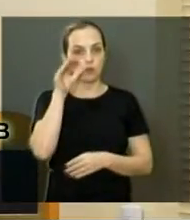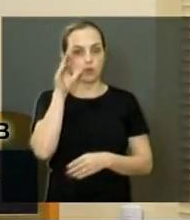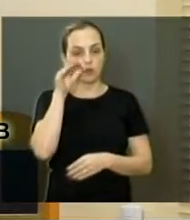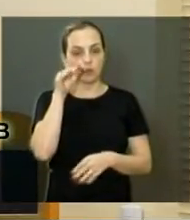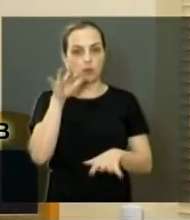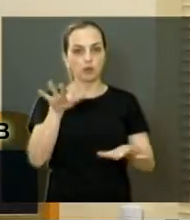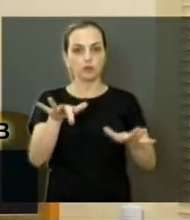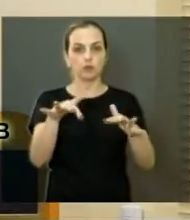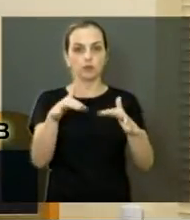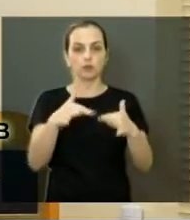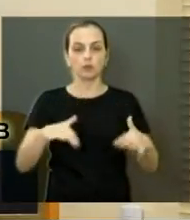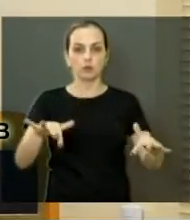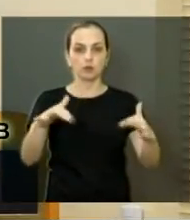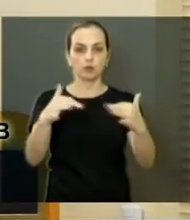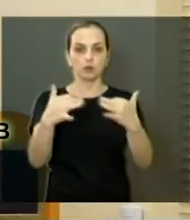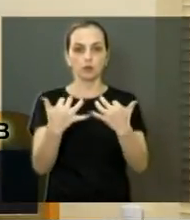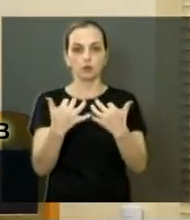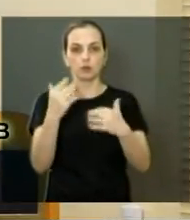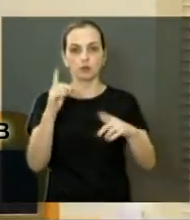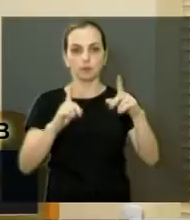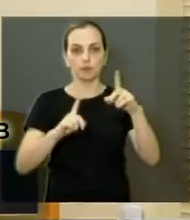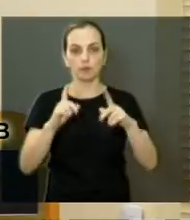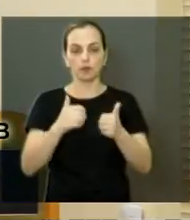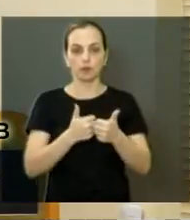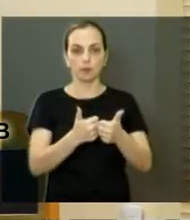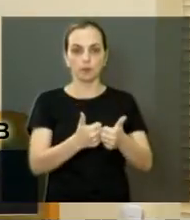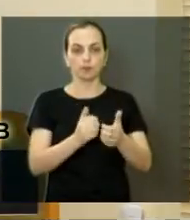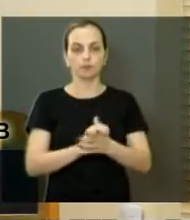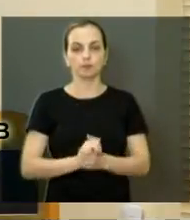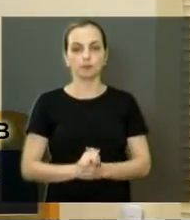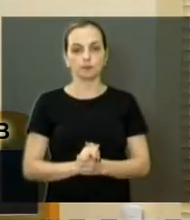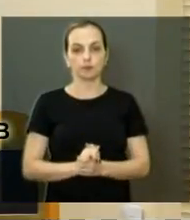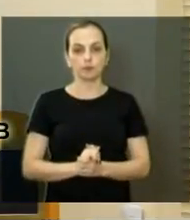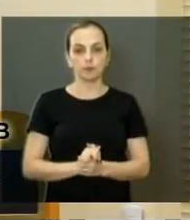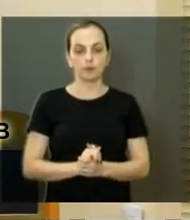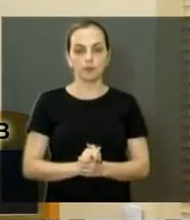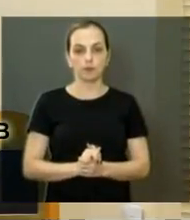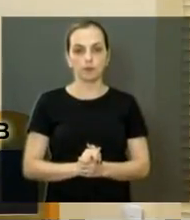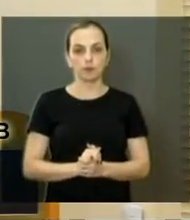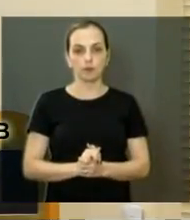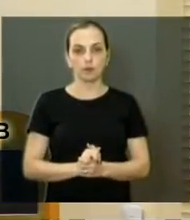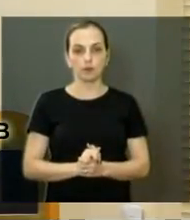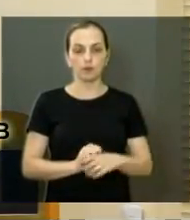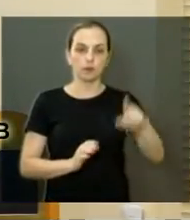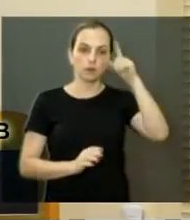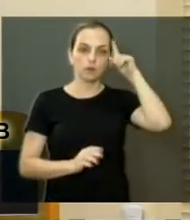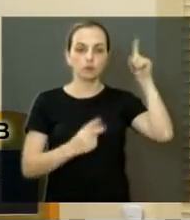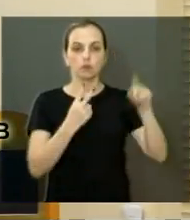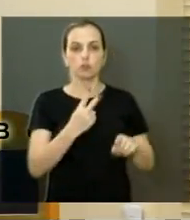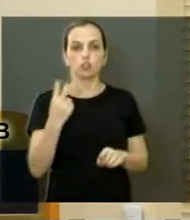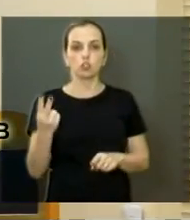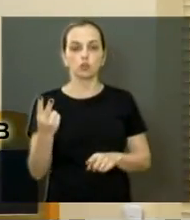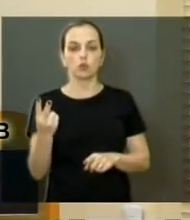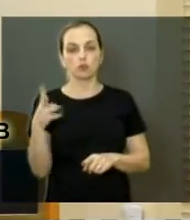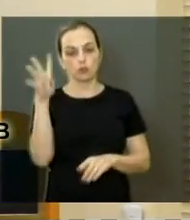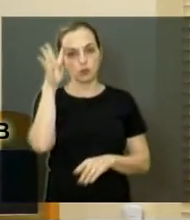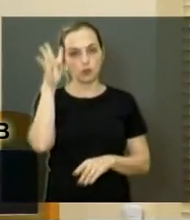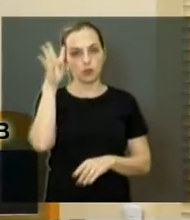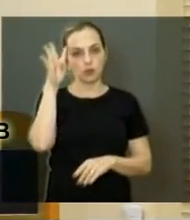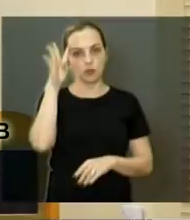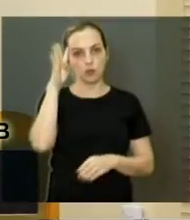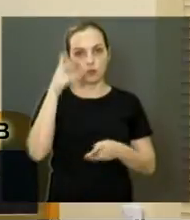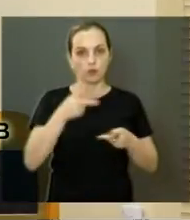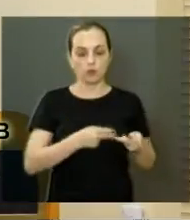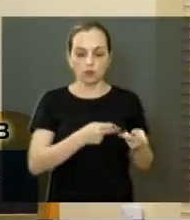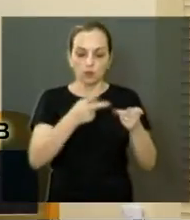nos acompanha no plenário e pela TV Câmara. No dia 22, na quarta-feira, a gente recebeu